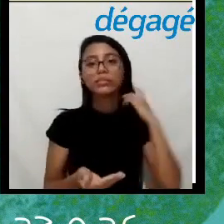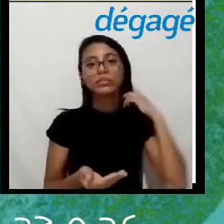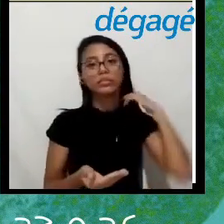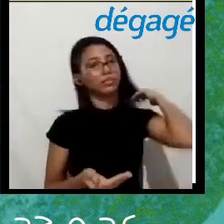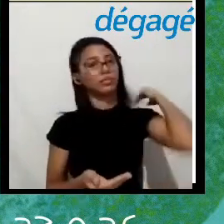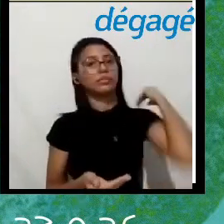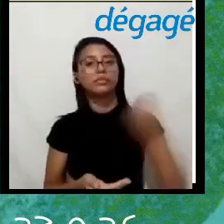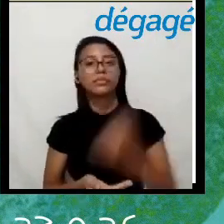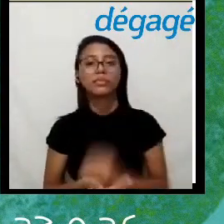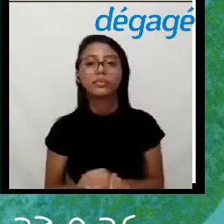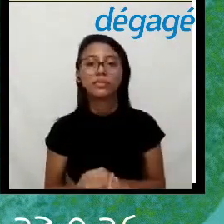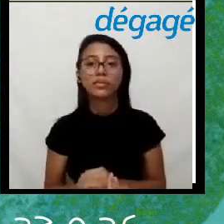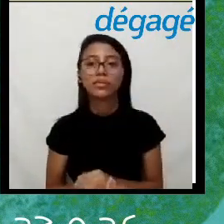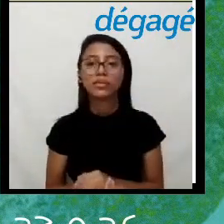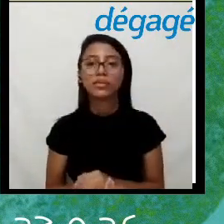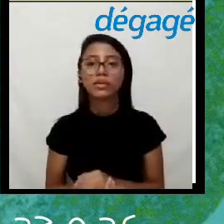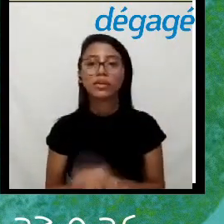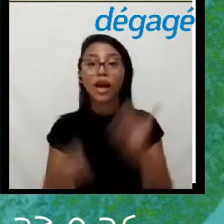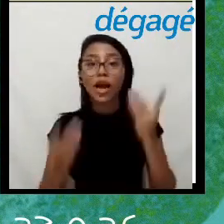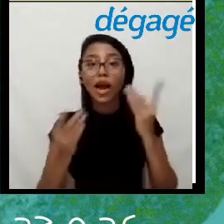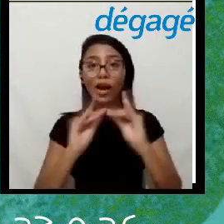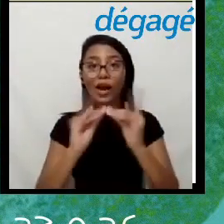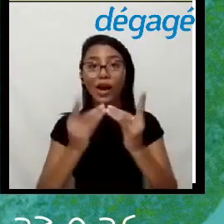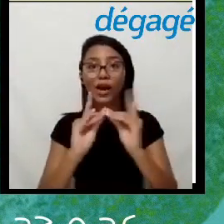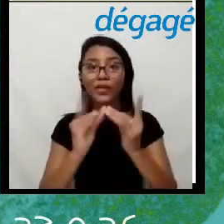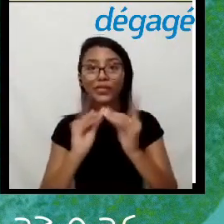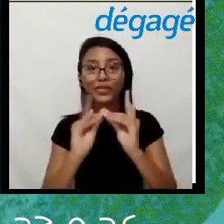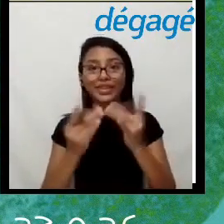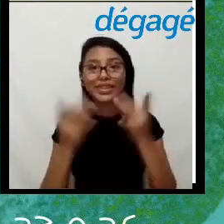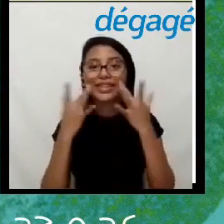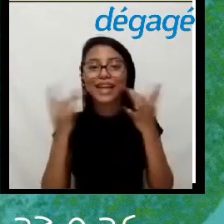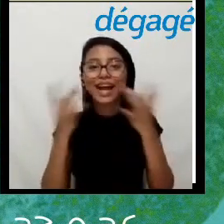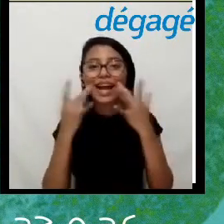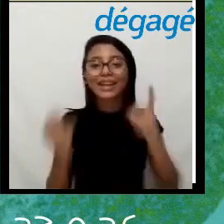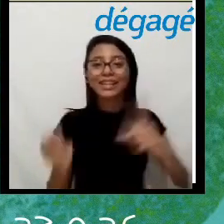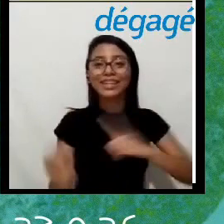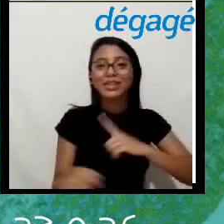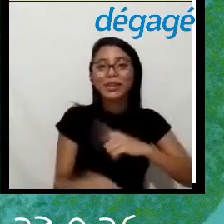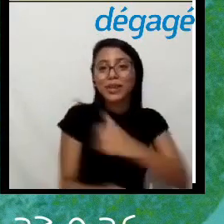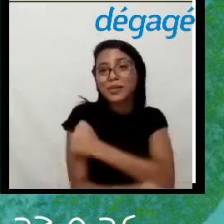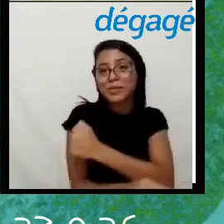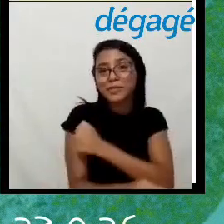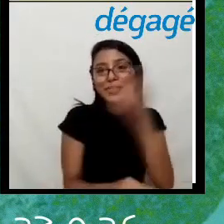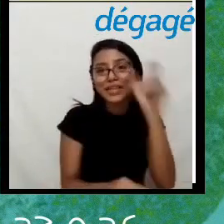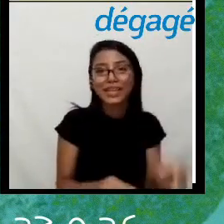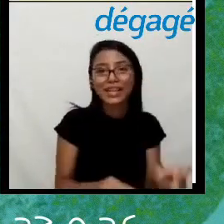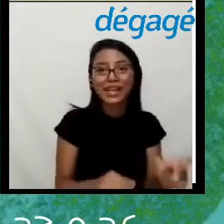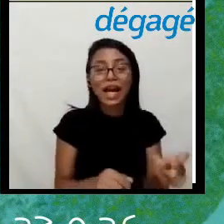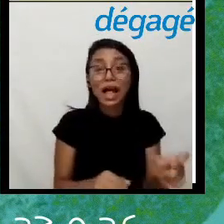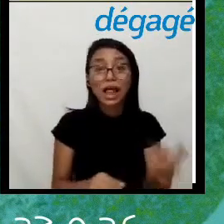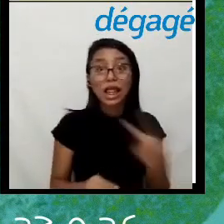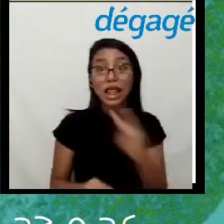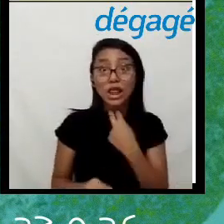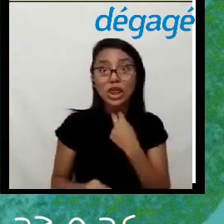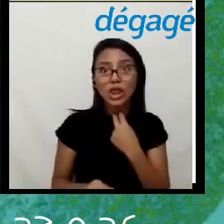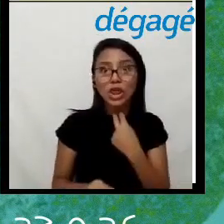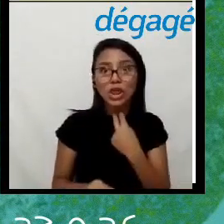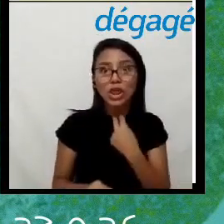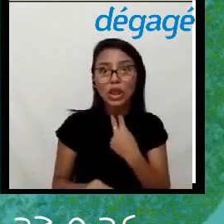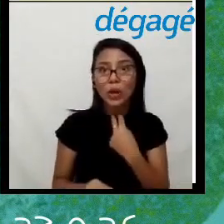ver ninguém comendo, ninguém dando mole com a comida, que ela ia lá, ó, num gesto certeiro, ela